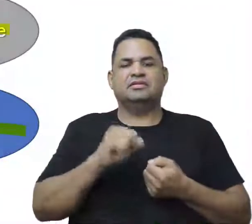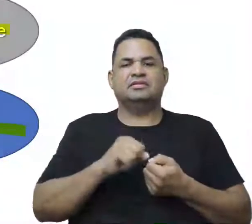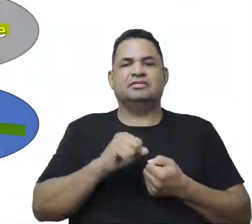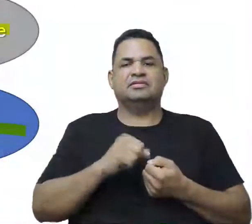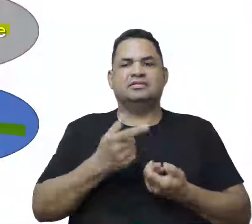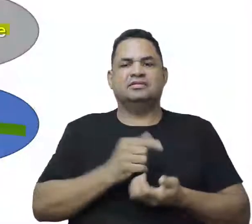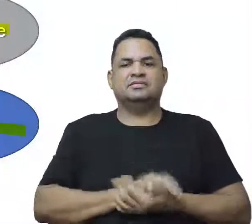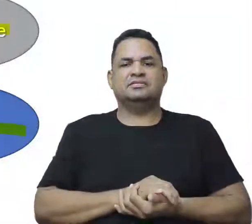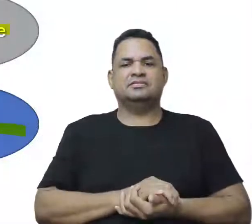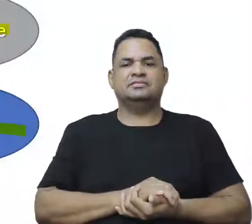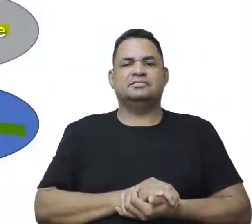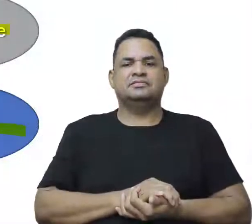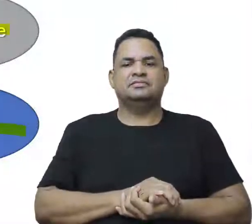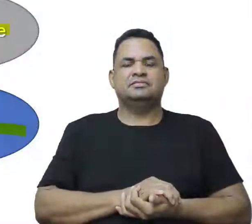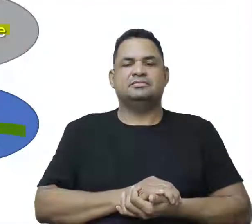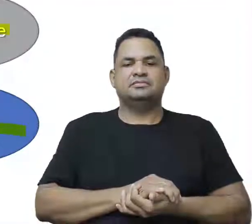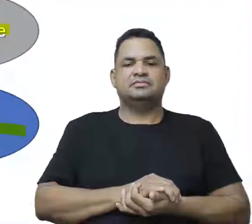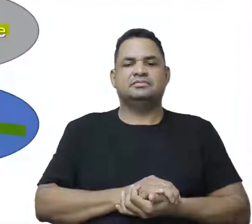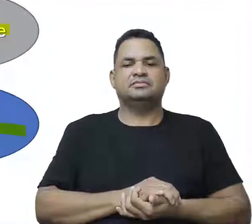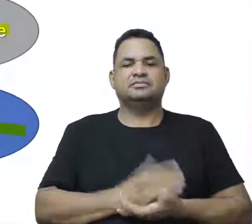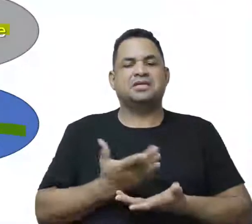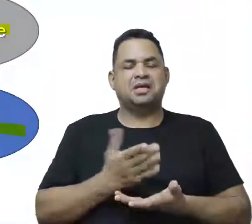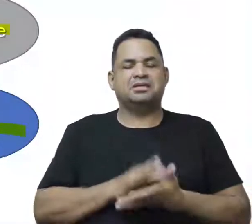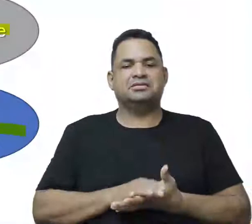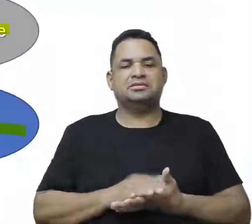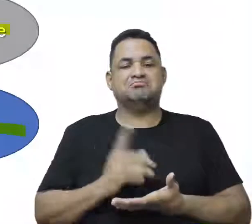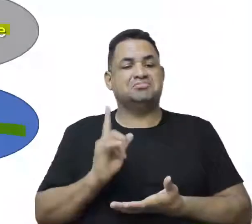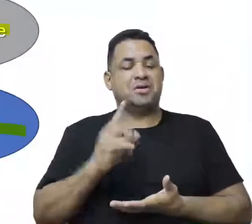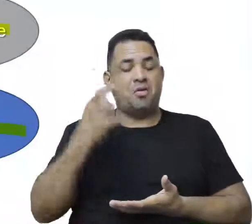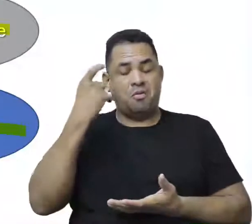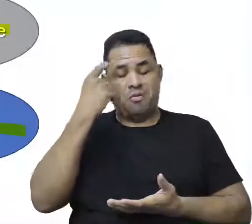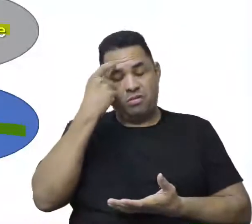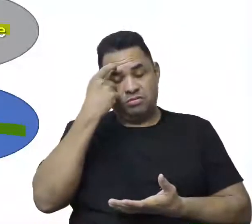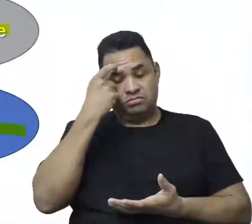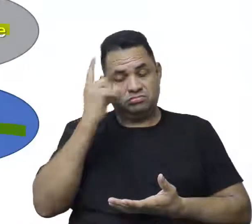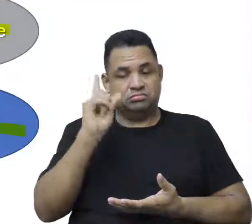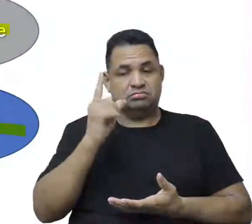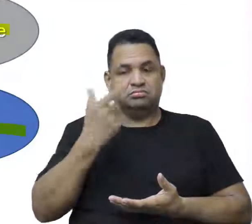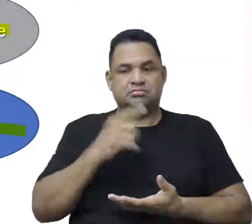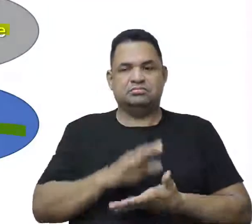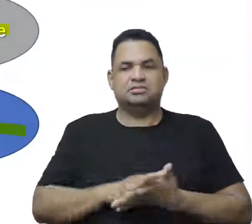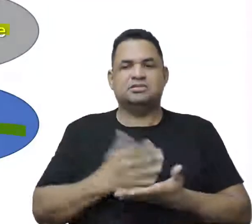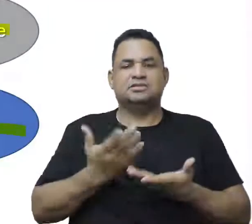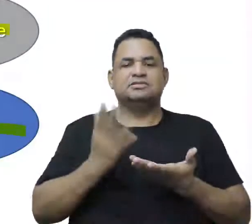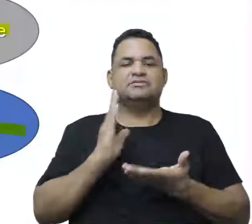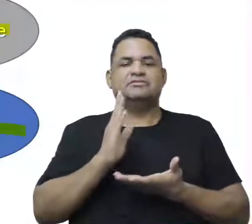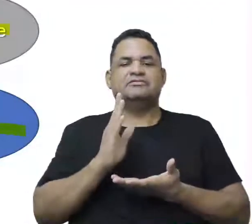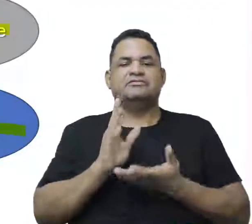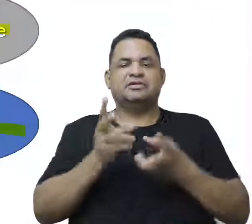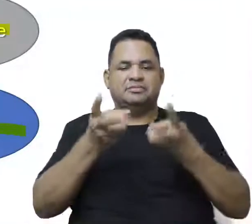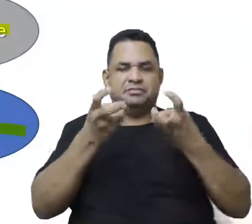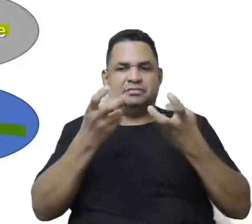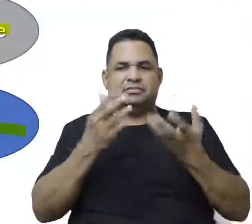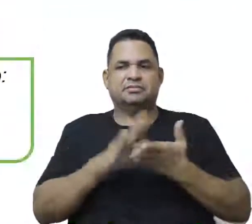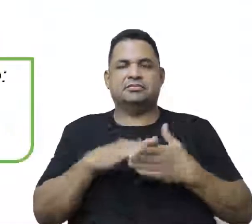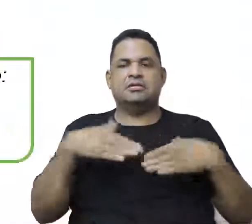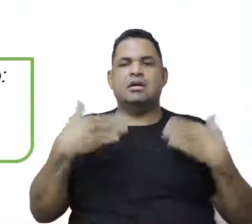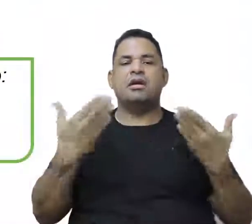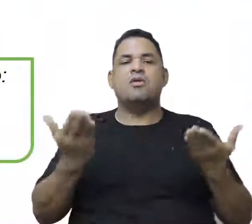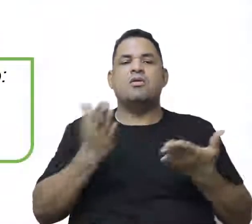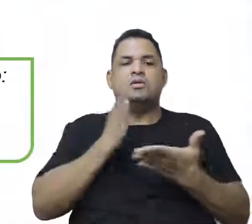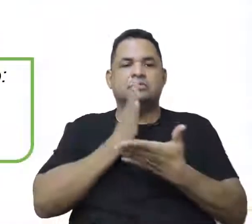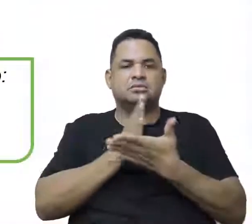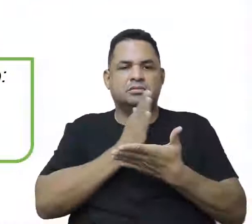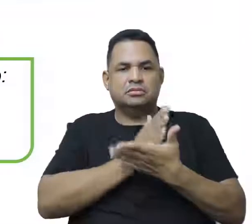com certeza. Até de forma inconsciente, né, prof? De forma inconsciente a gente vai percebendo isso. Agora nós vamos detalhar